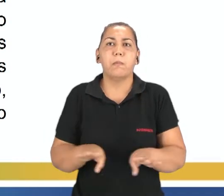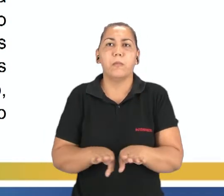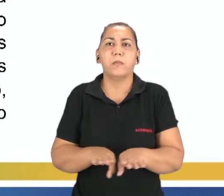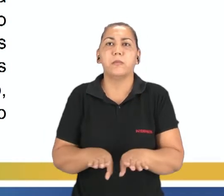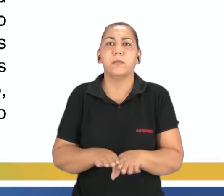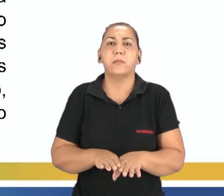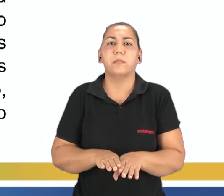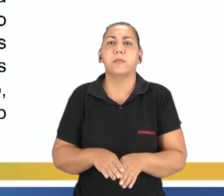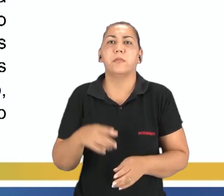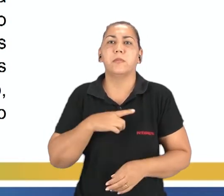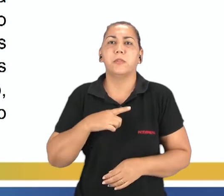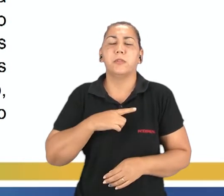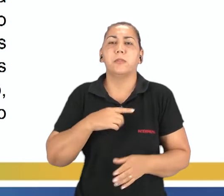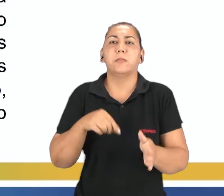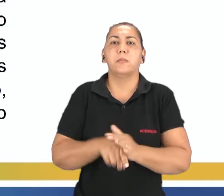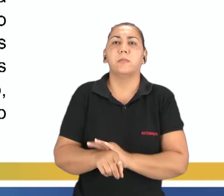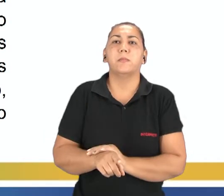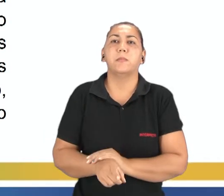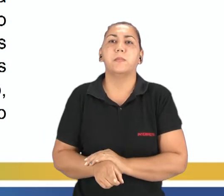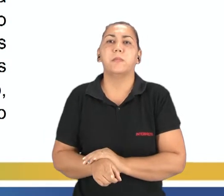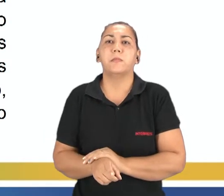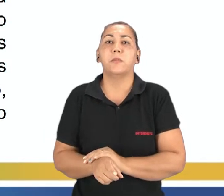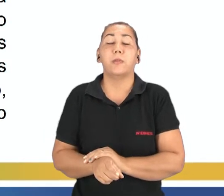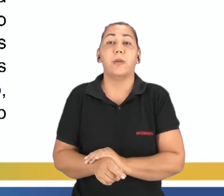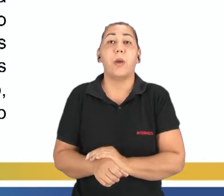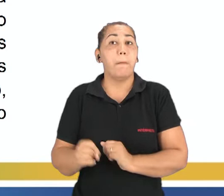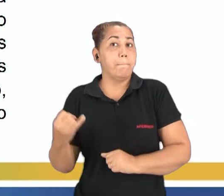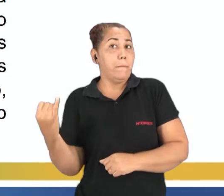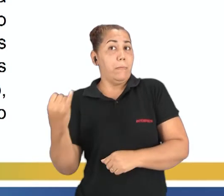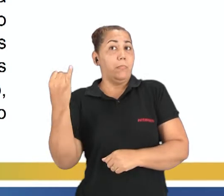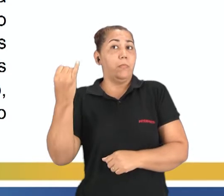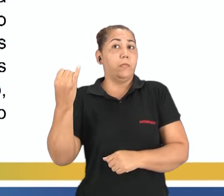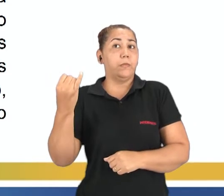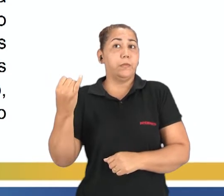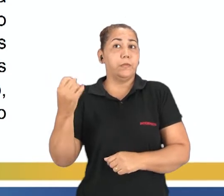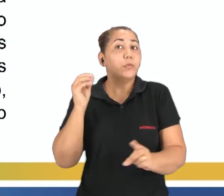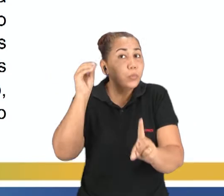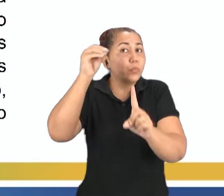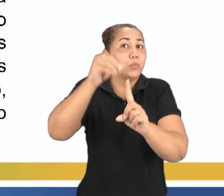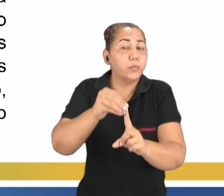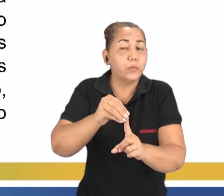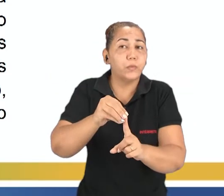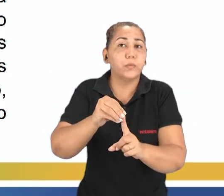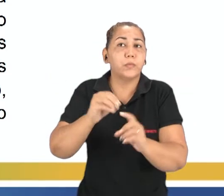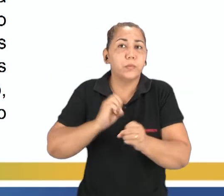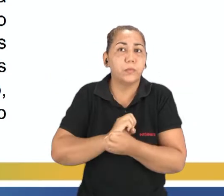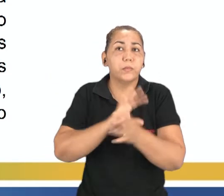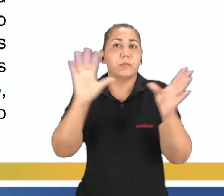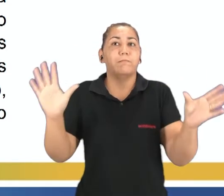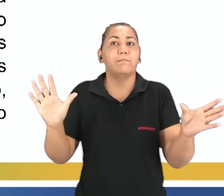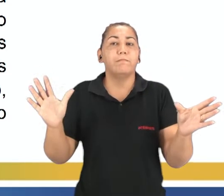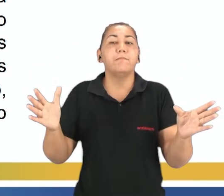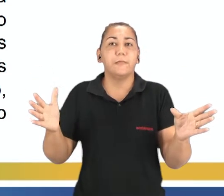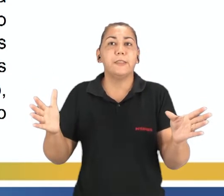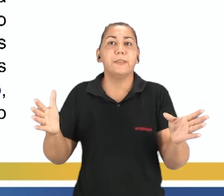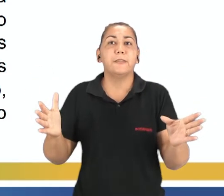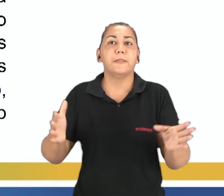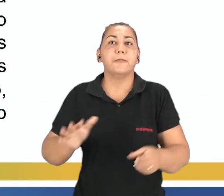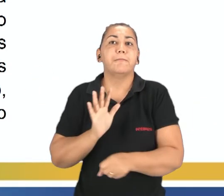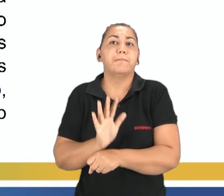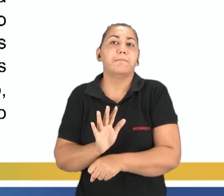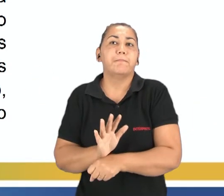É fundamental que ele seja objetivo e claro, afinal de contas, o propósito é facilitar e enriquecer o trabalho do